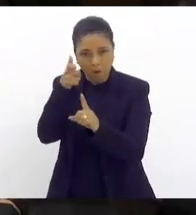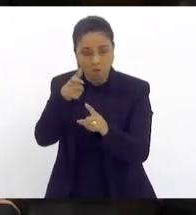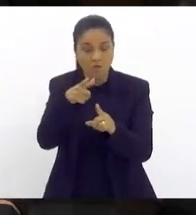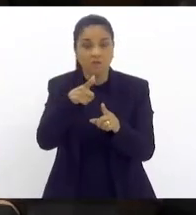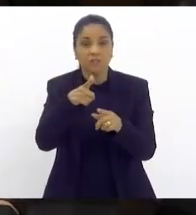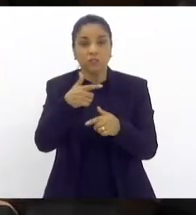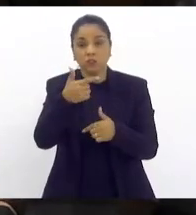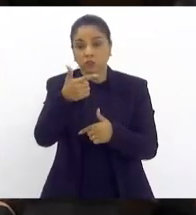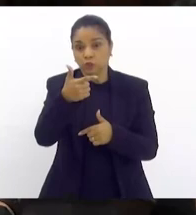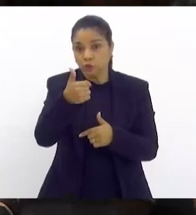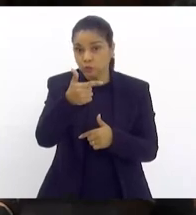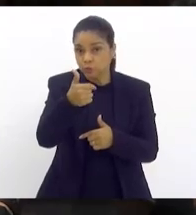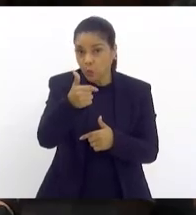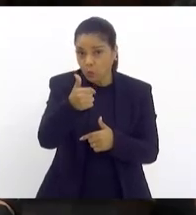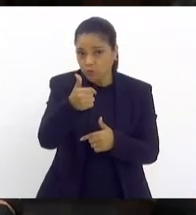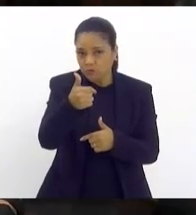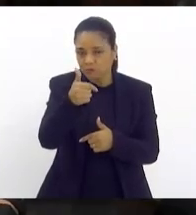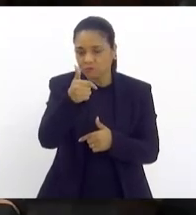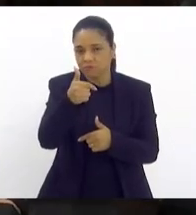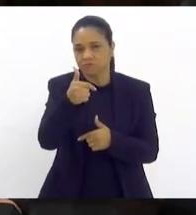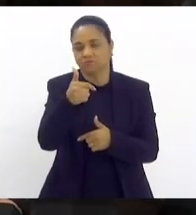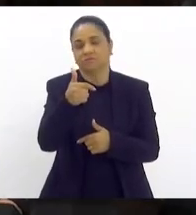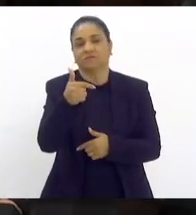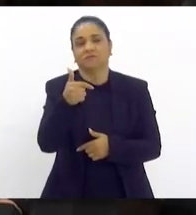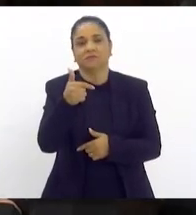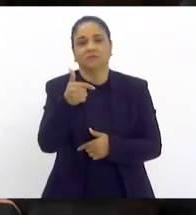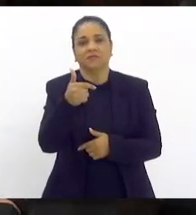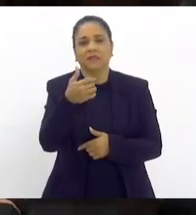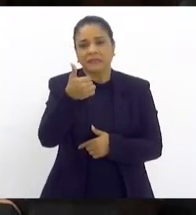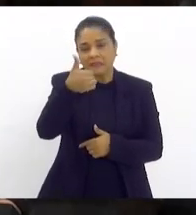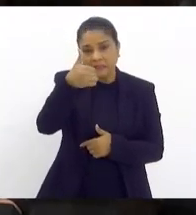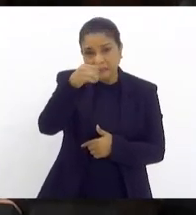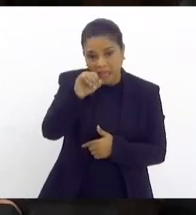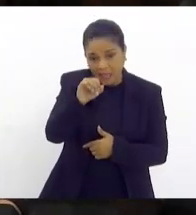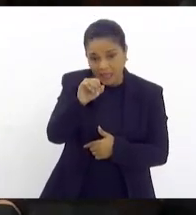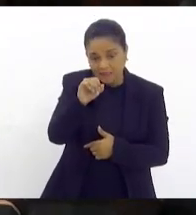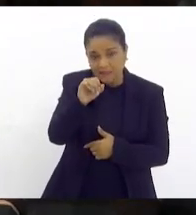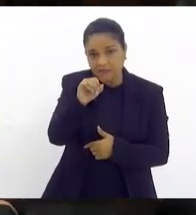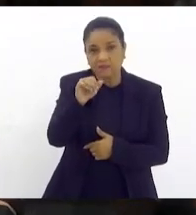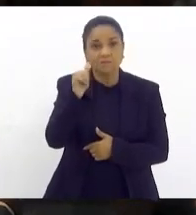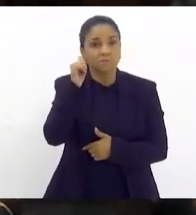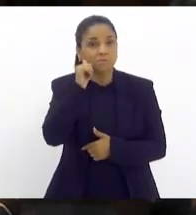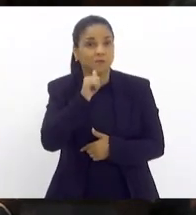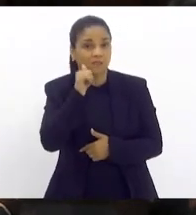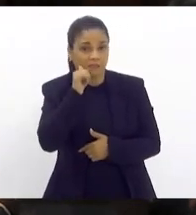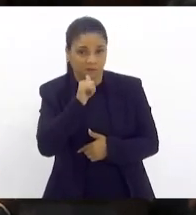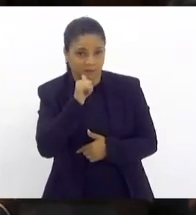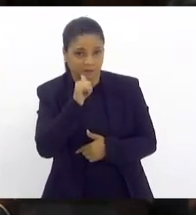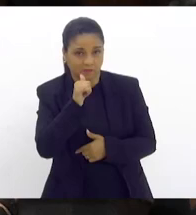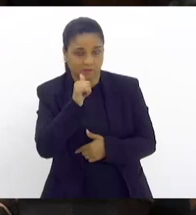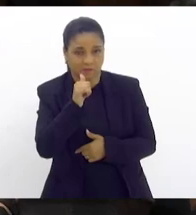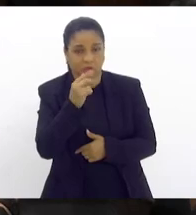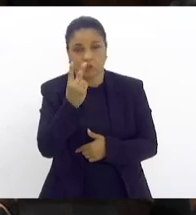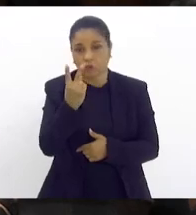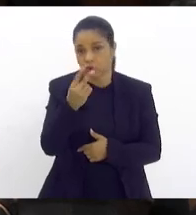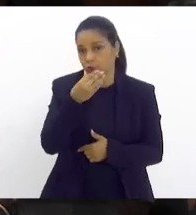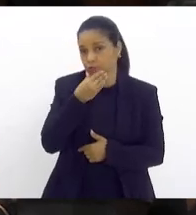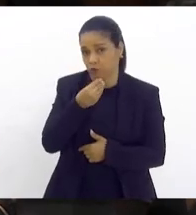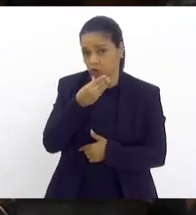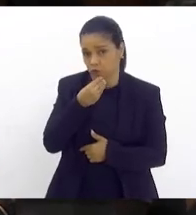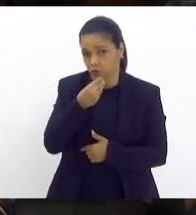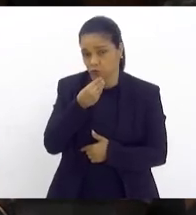10 eram meninas a gente só vem perdendo vem perdendo vem perdendo nada se vem